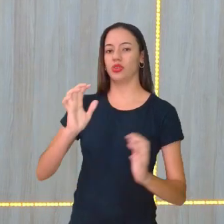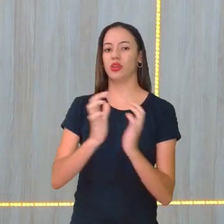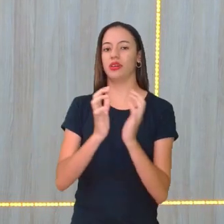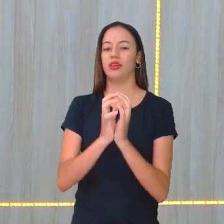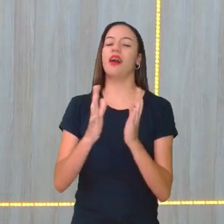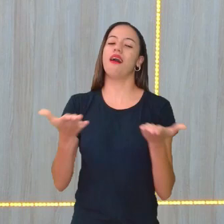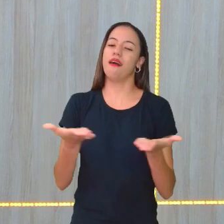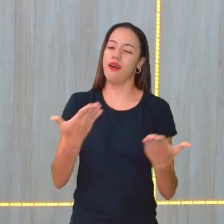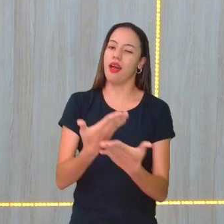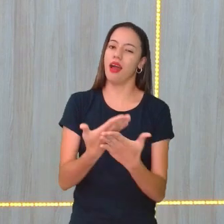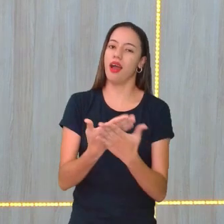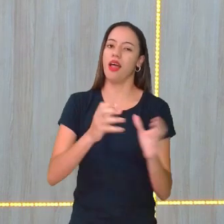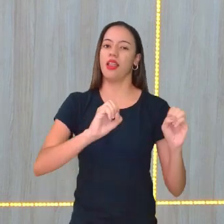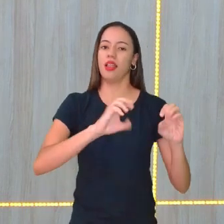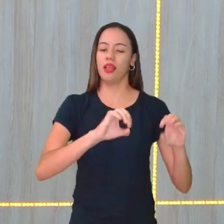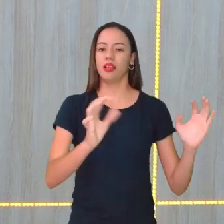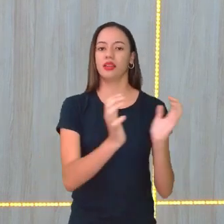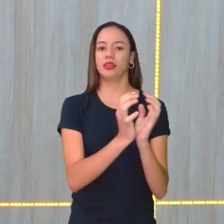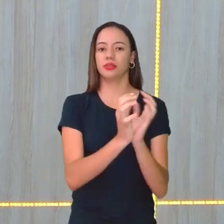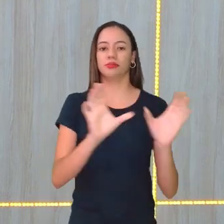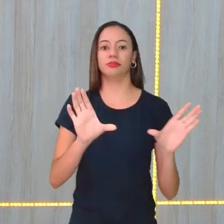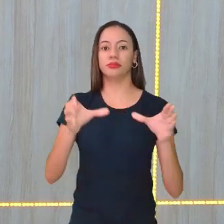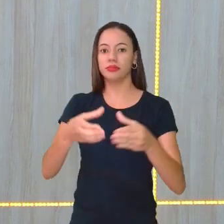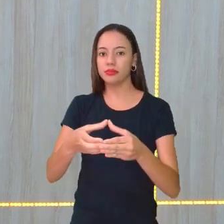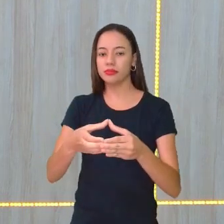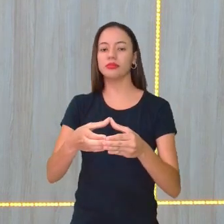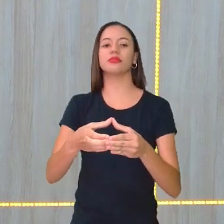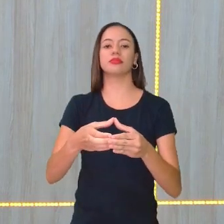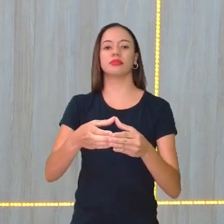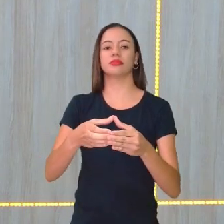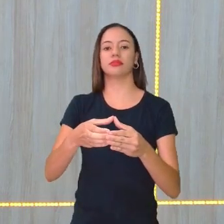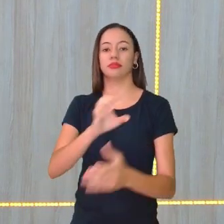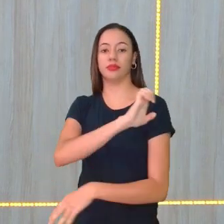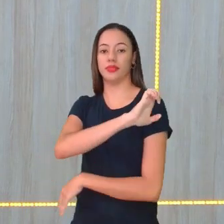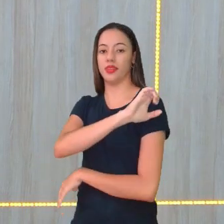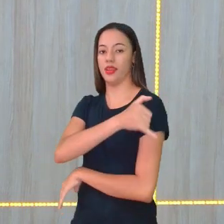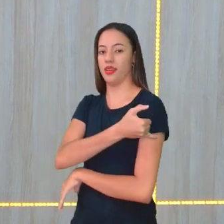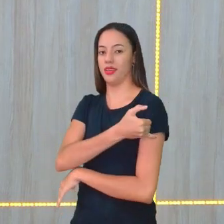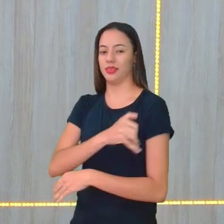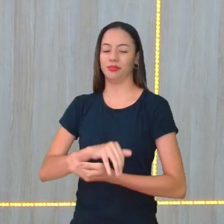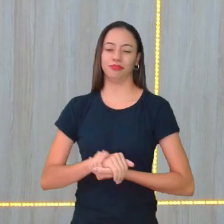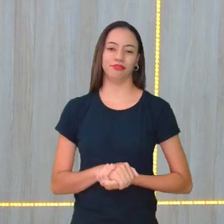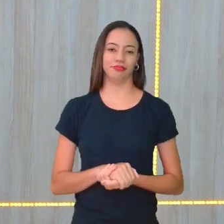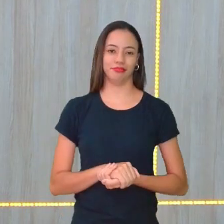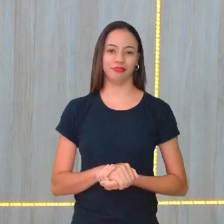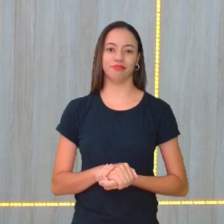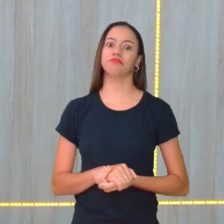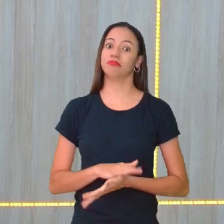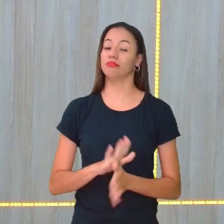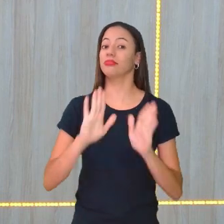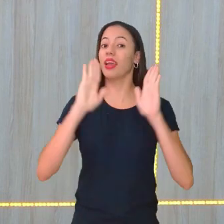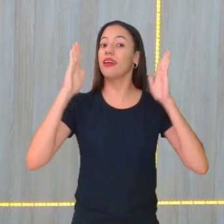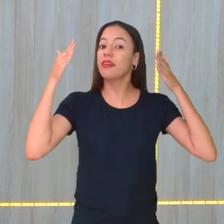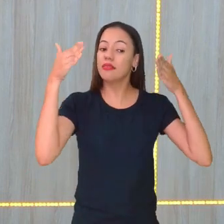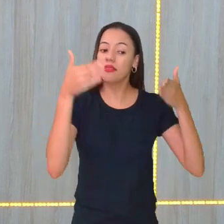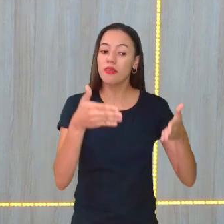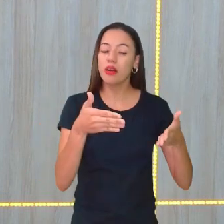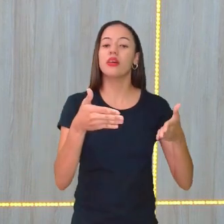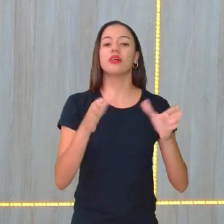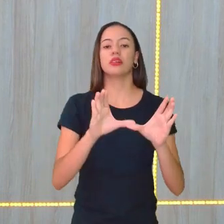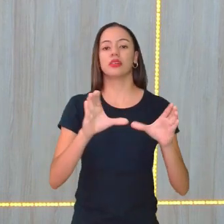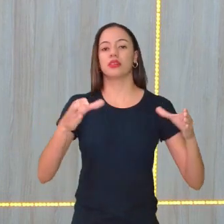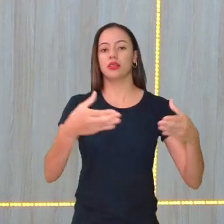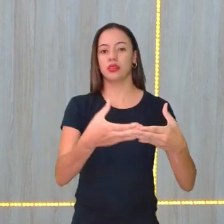do Educa Recife para as turmas de Educação de Jovens e Adultos, especificamente as